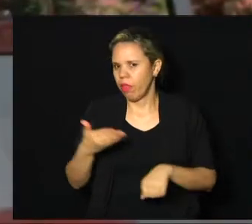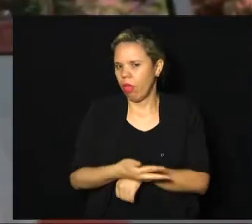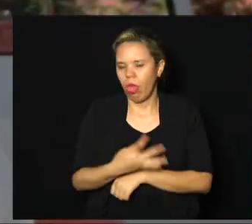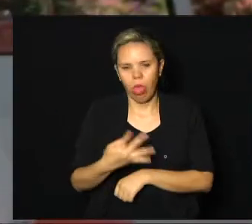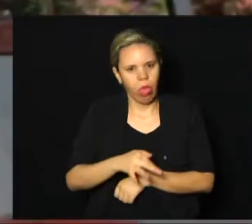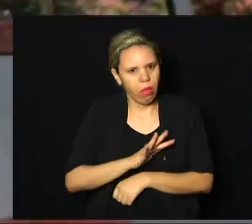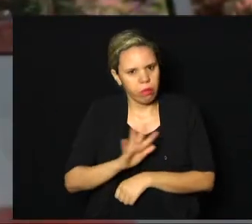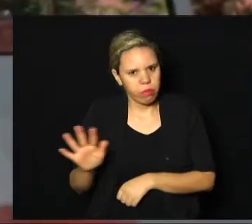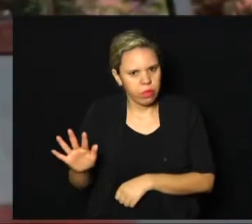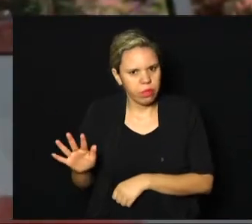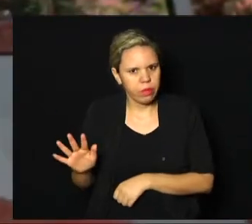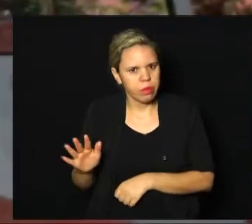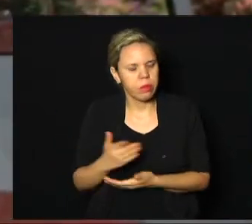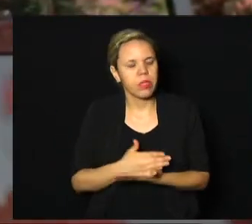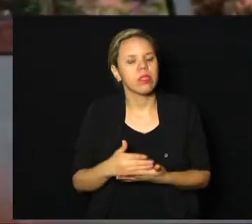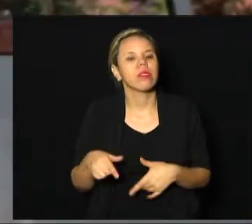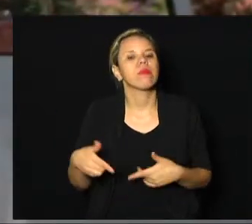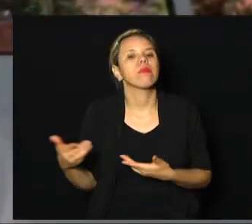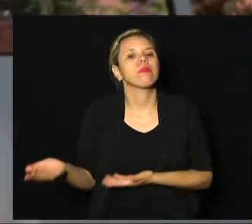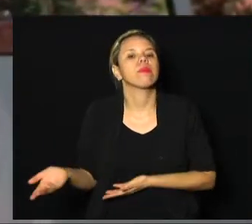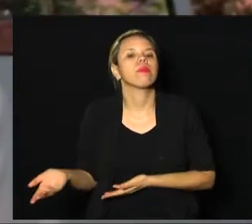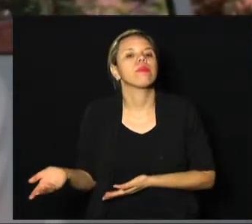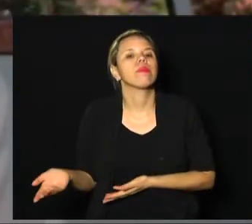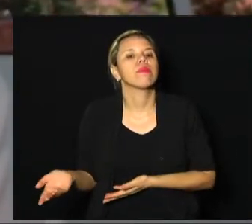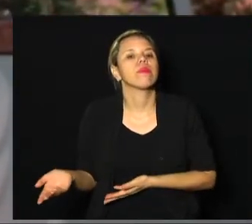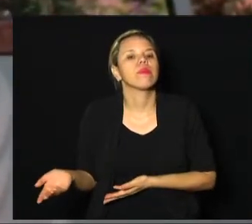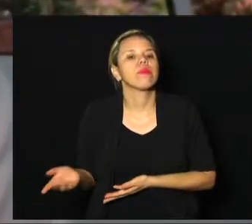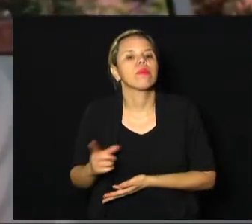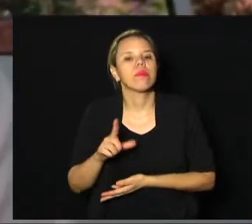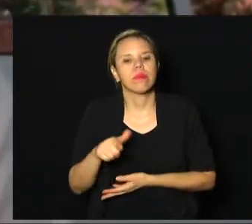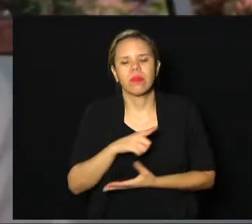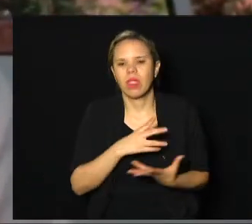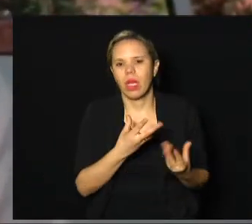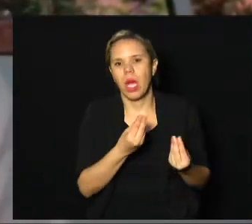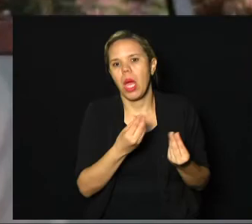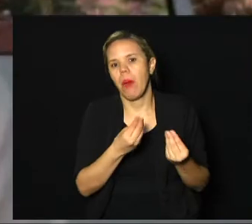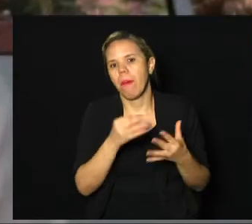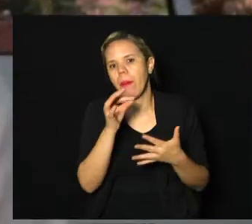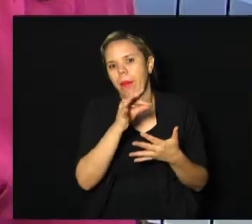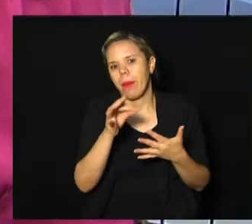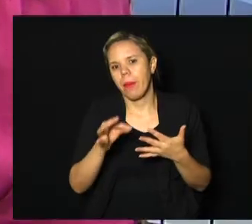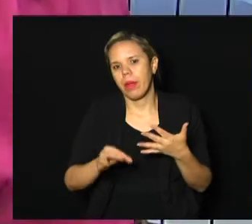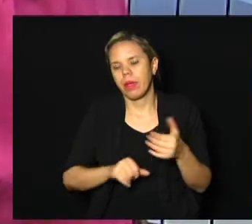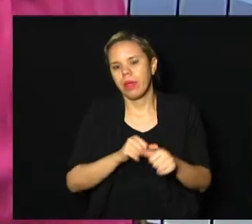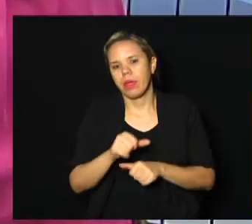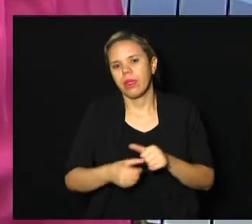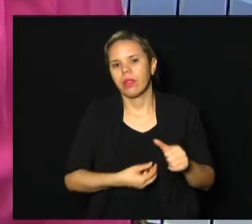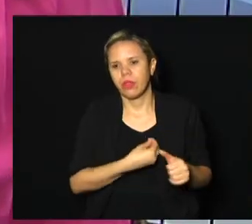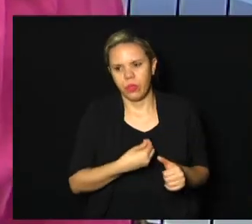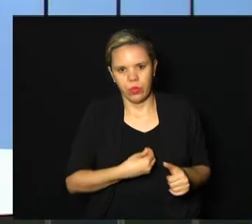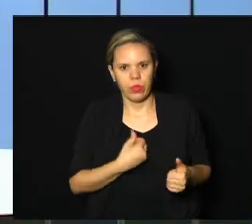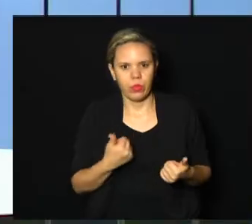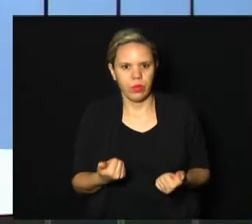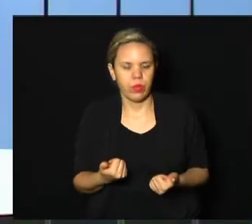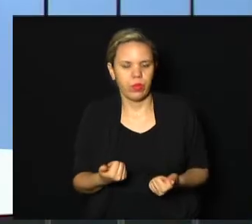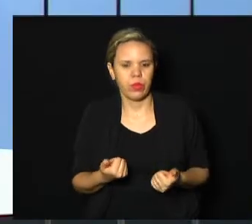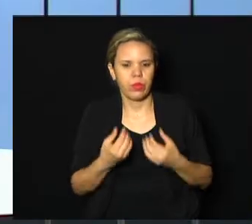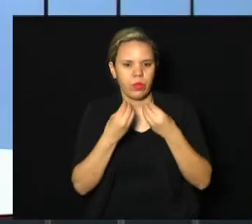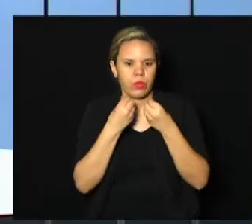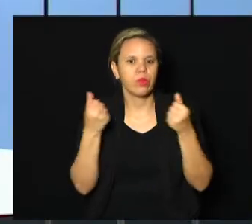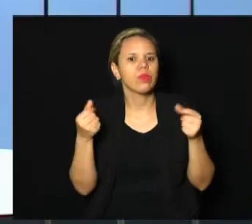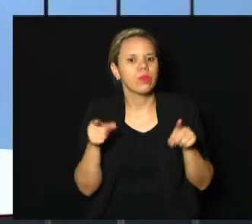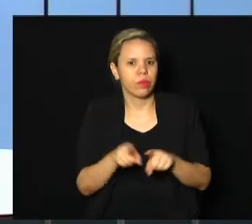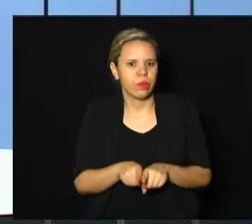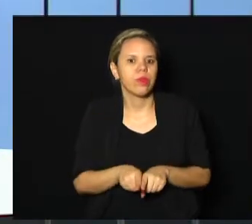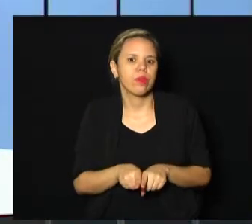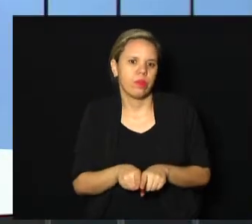né, frio para essa posição? E aí a gente tem um monte de Mudando orientação. a vida mesmo, né? Buscando qualidade